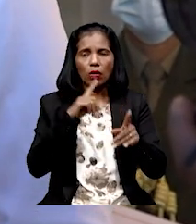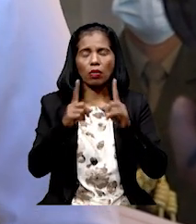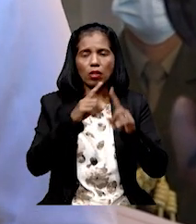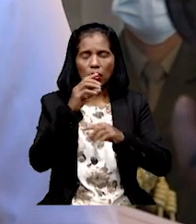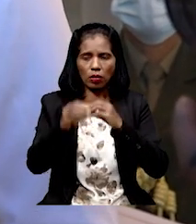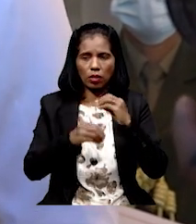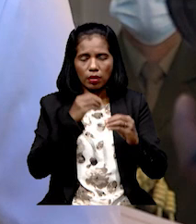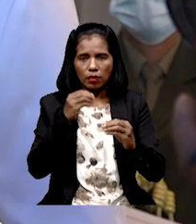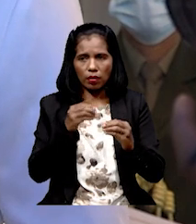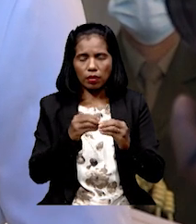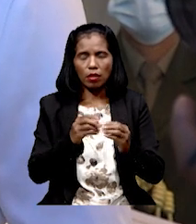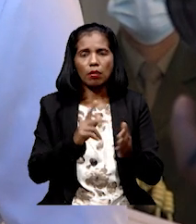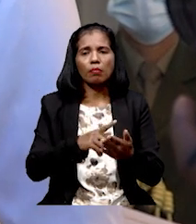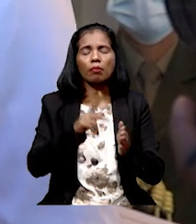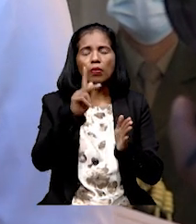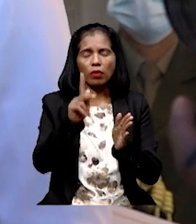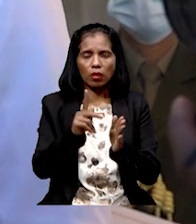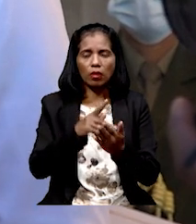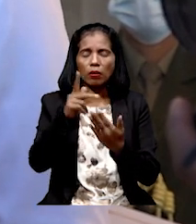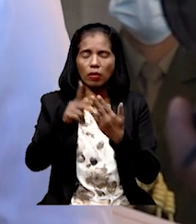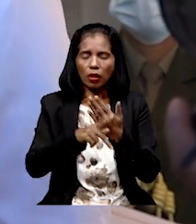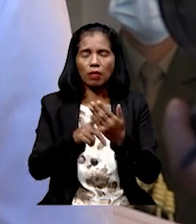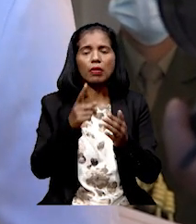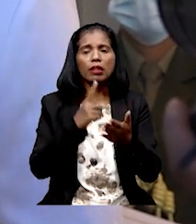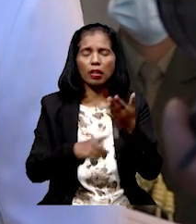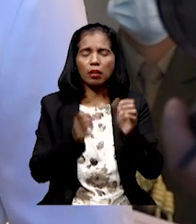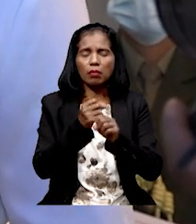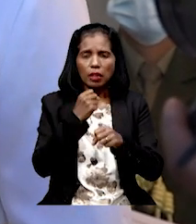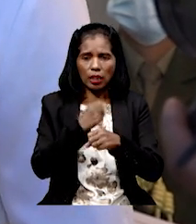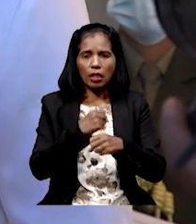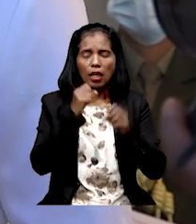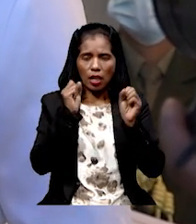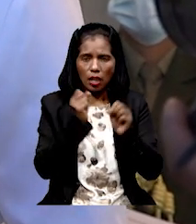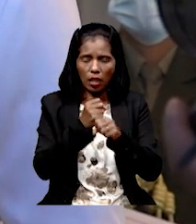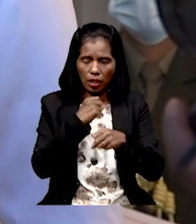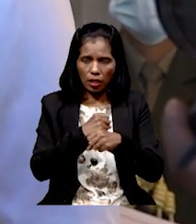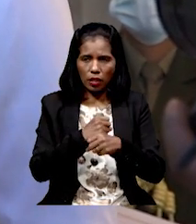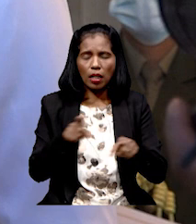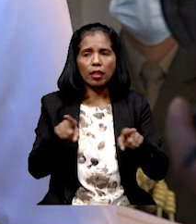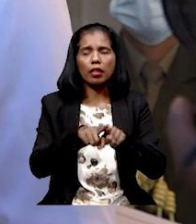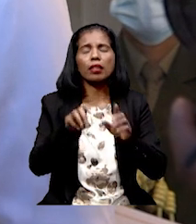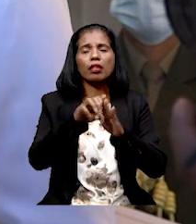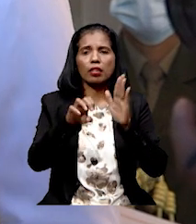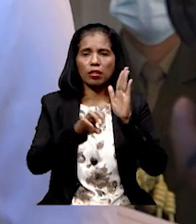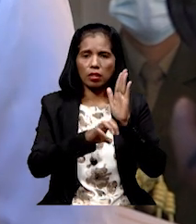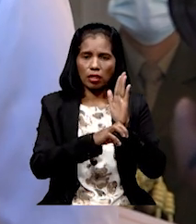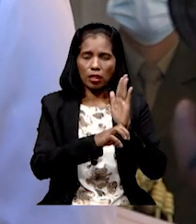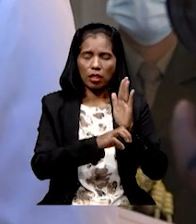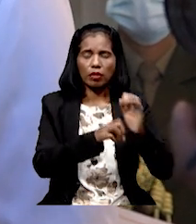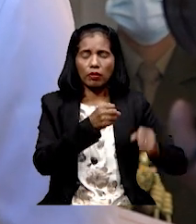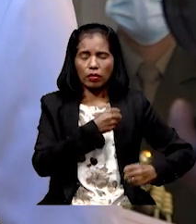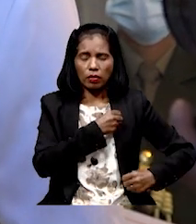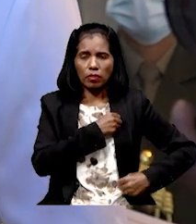Conabá, programação Seirama que tem que ralo. Naturalmente que a nessa Estado-Maior das Forças Armadas,